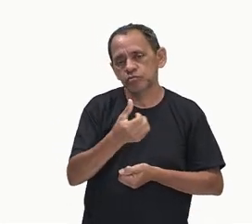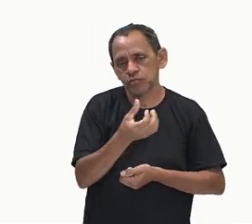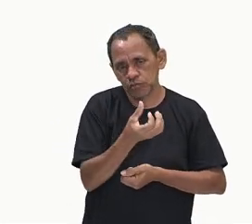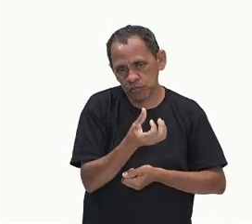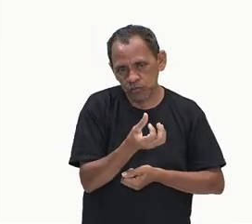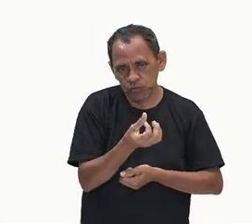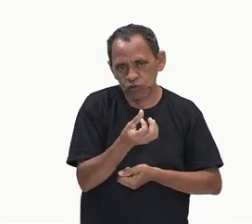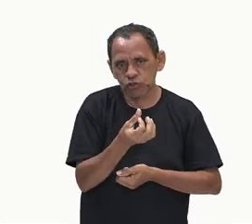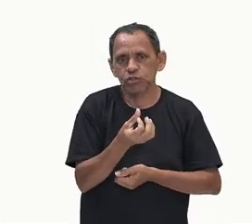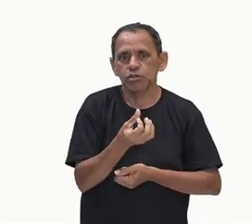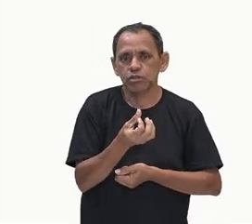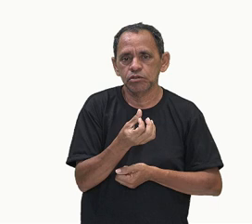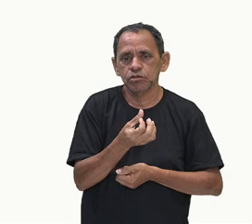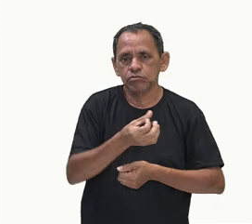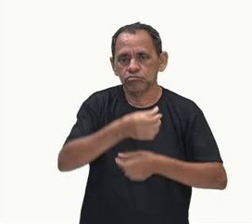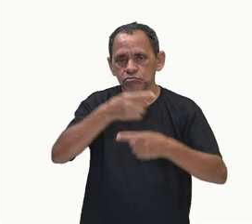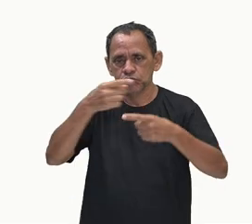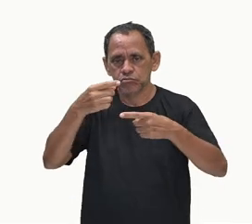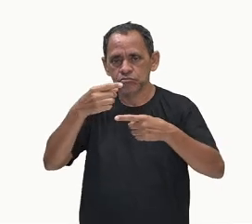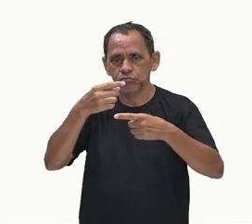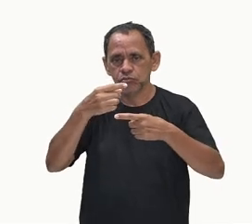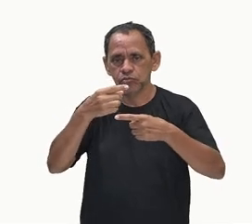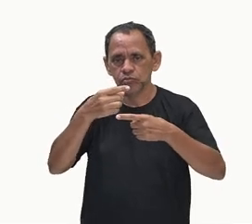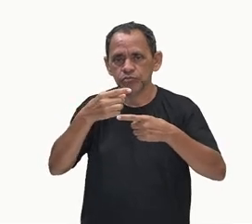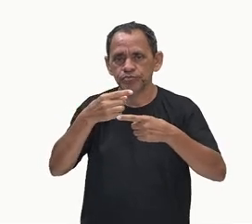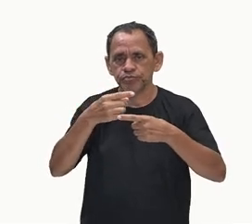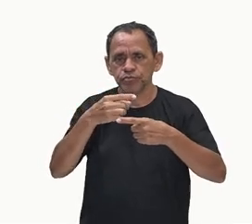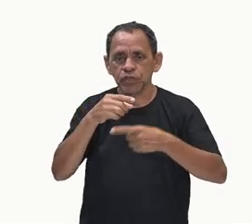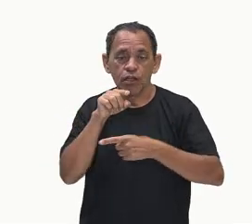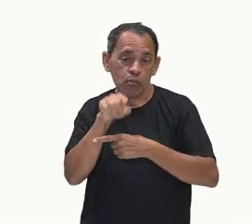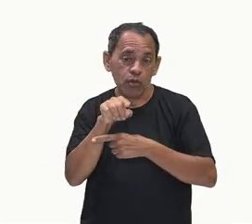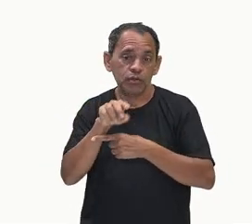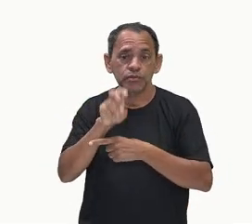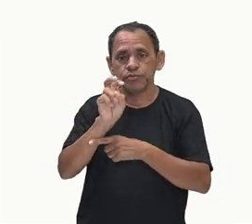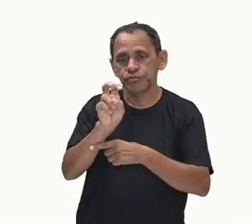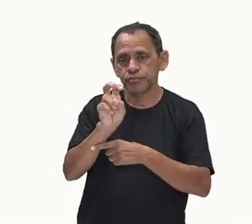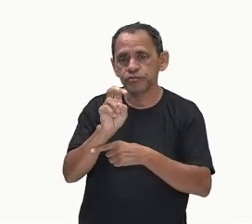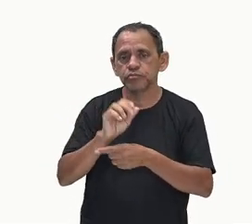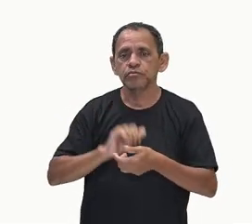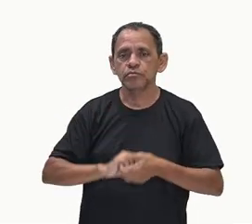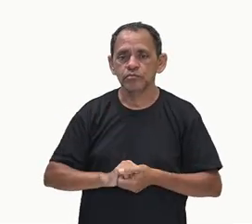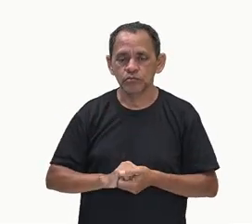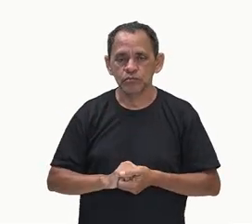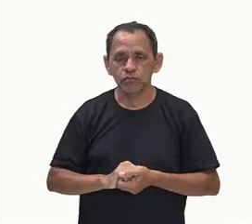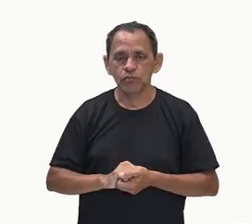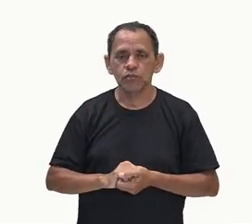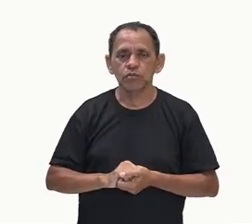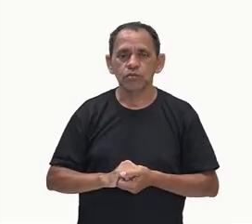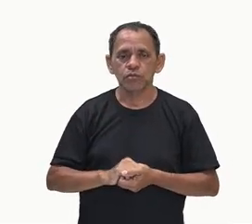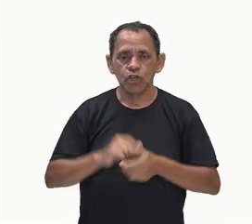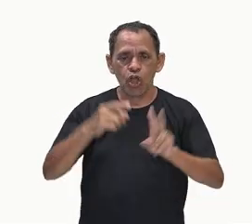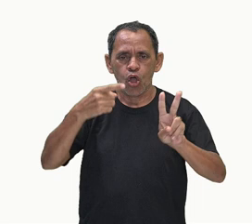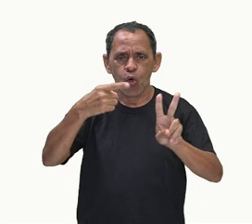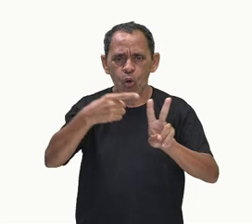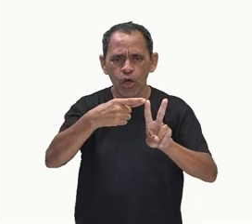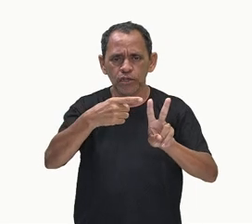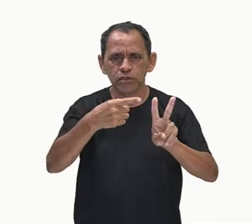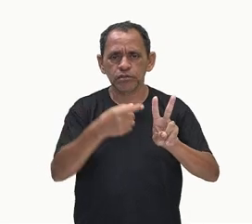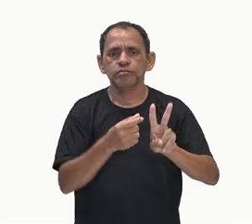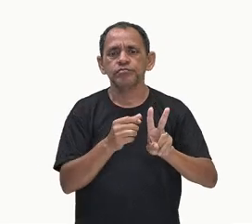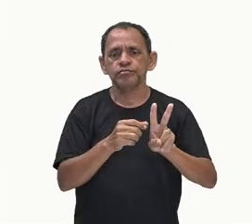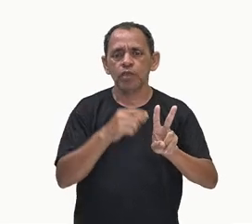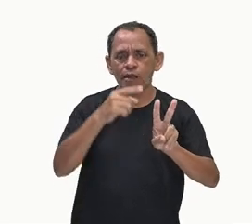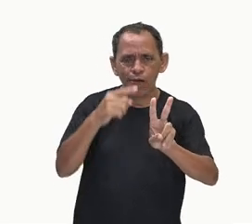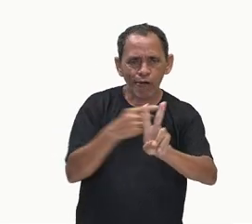5 o 16 ele tem raiz quadrada exata é o 4 por isso que o 4 vem aqui para fora da